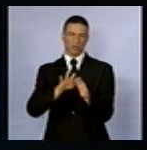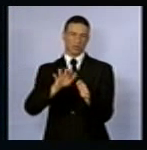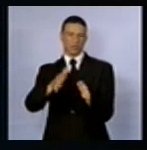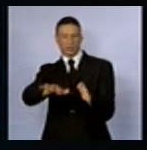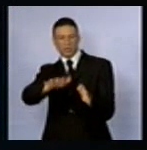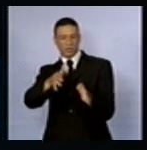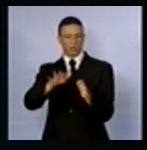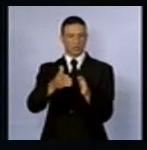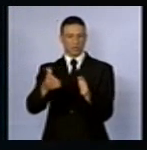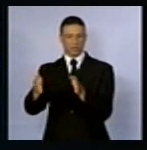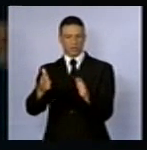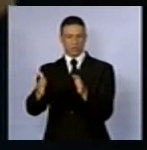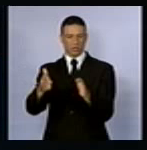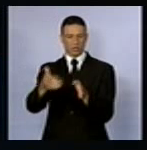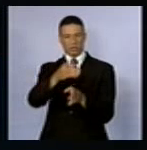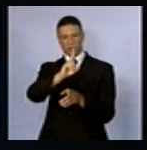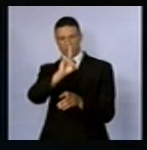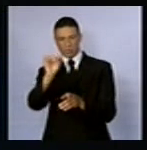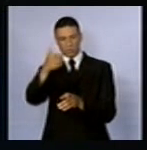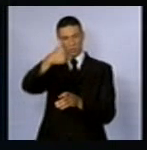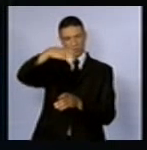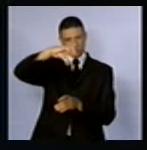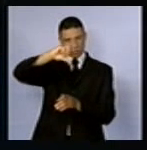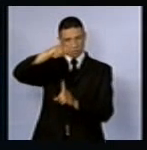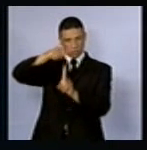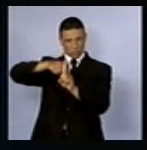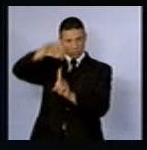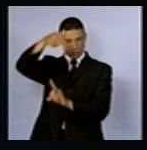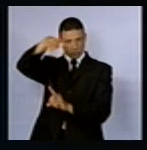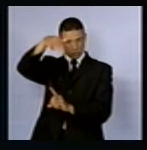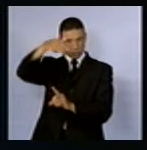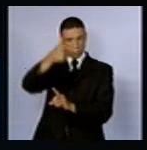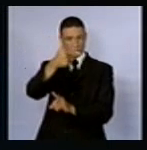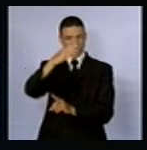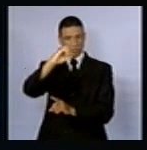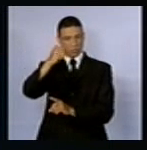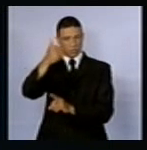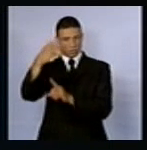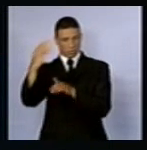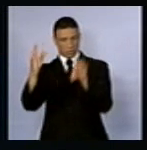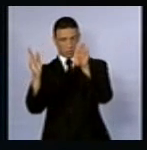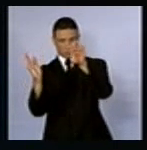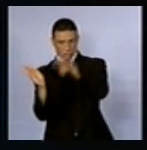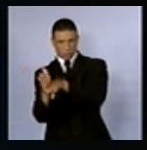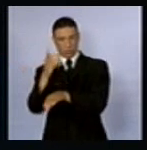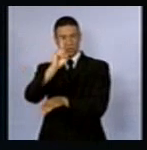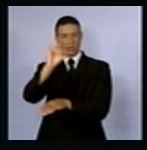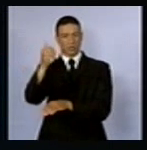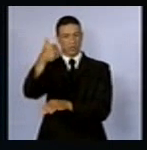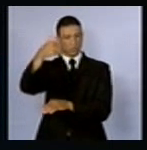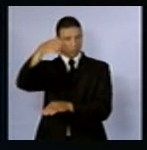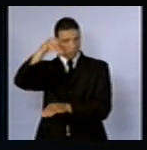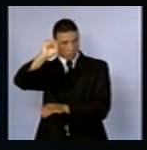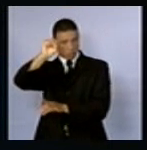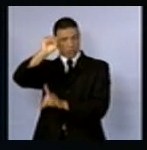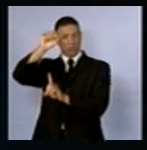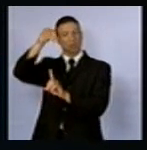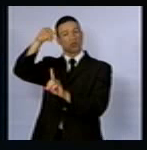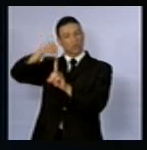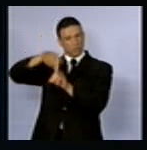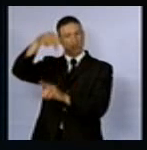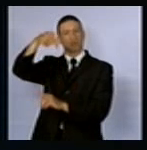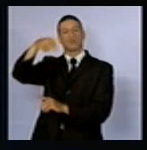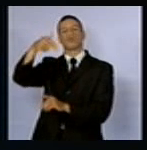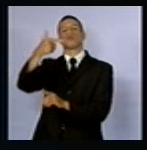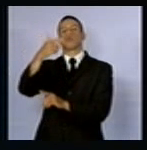16 19 de novembro de 2010 até o dia 18 de dezembro de 2010 com